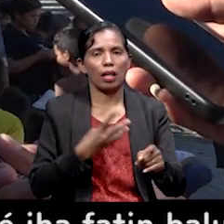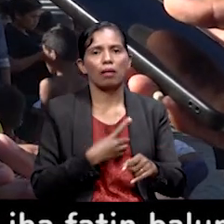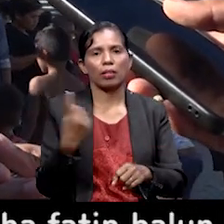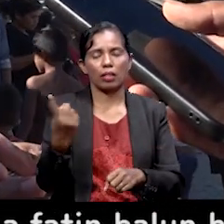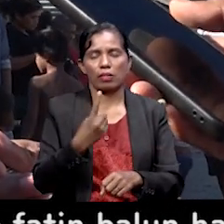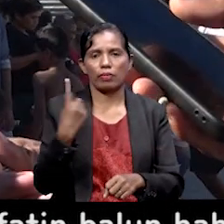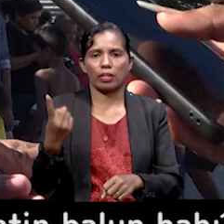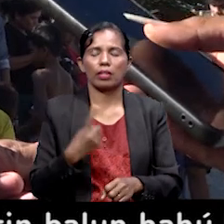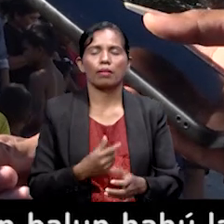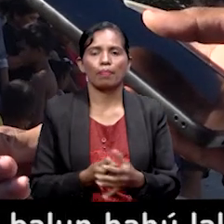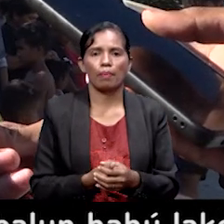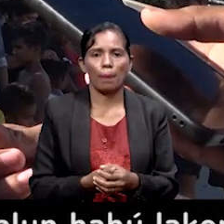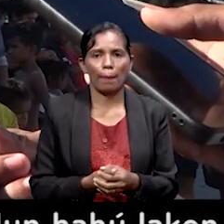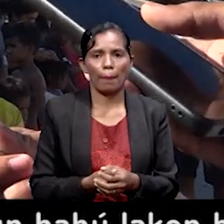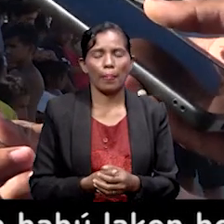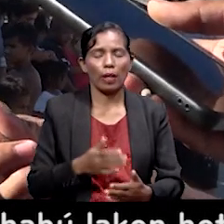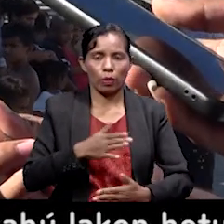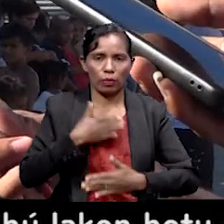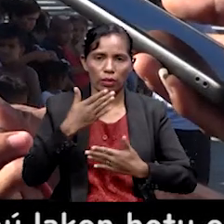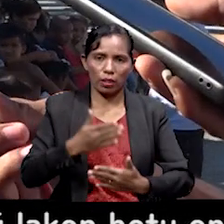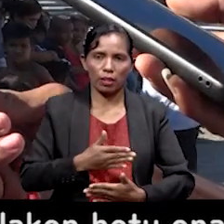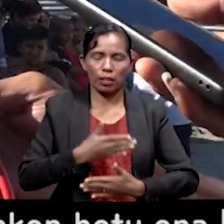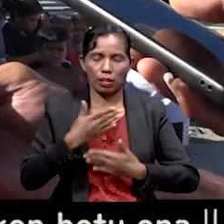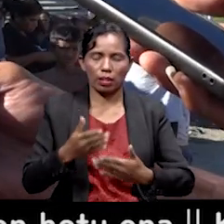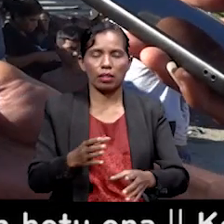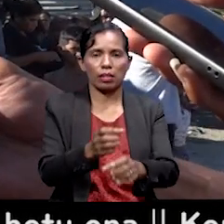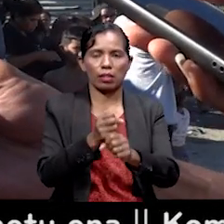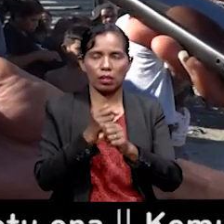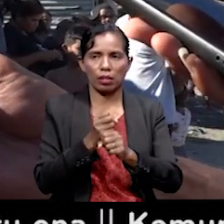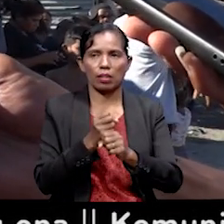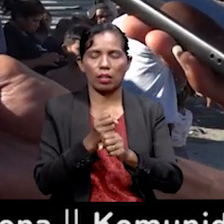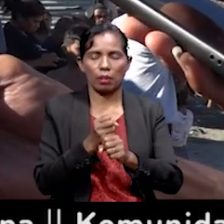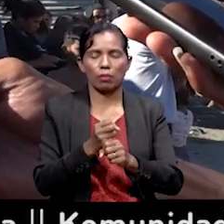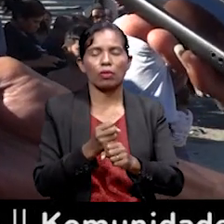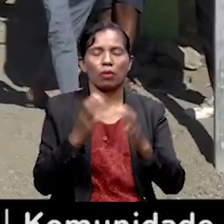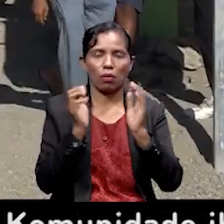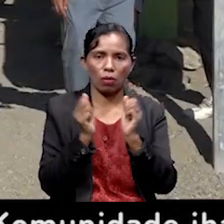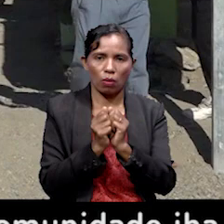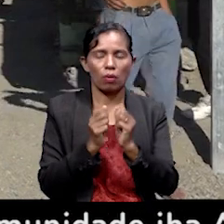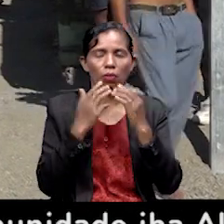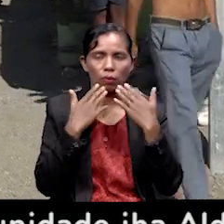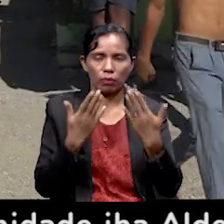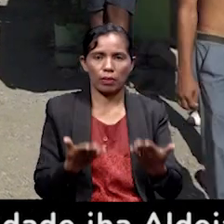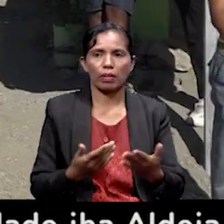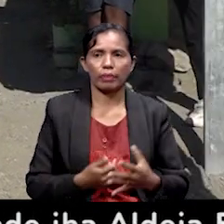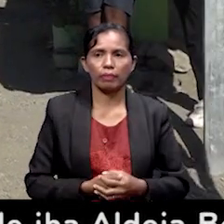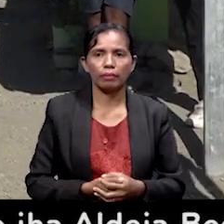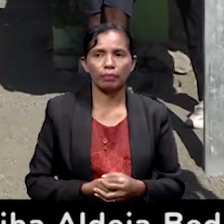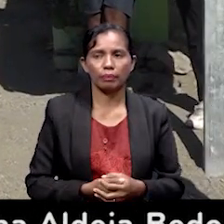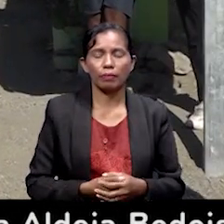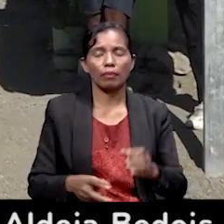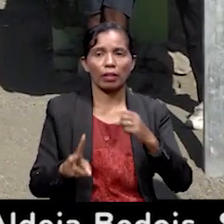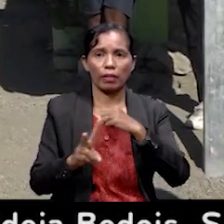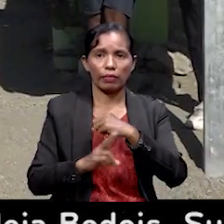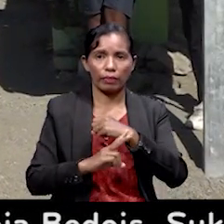ho contenti tam sim rezul apo sira nebe ma sira fo. Vítima incêndio